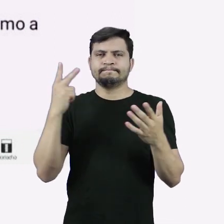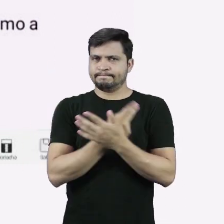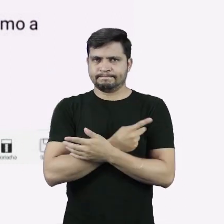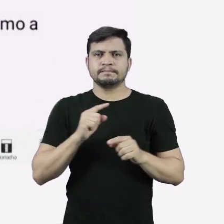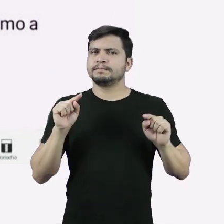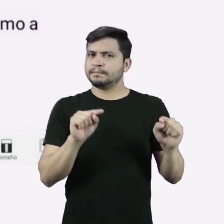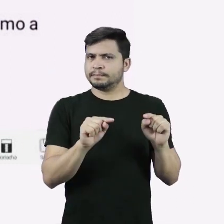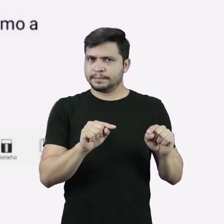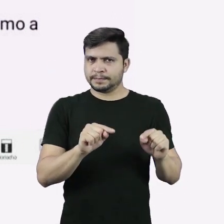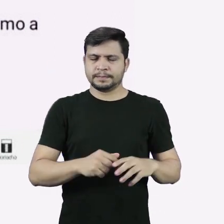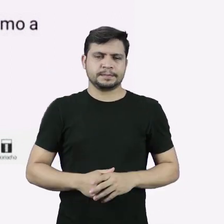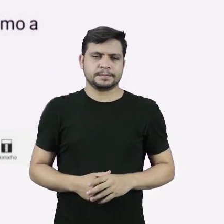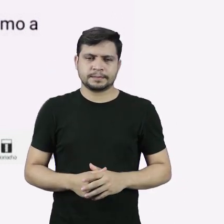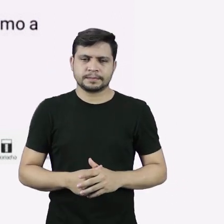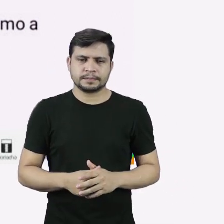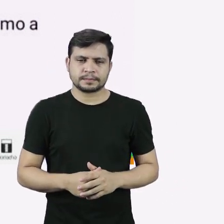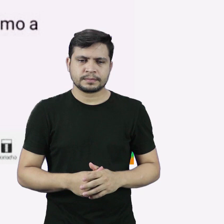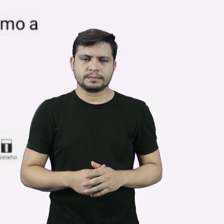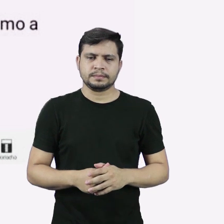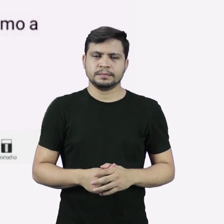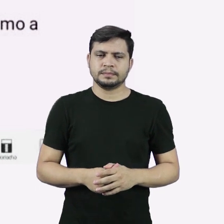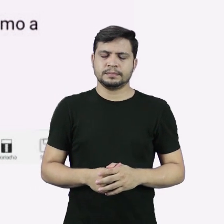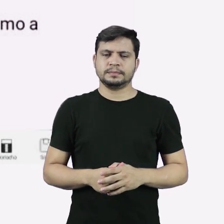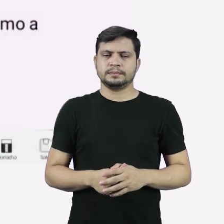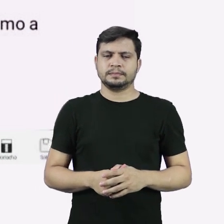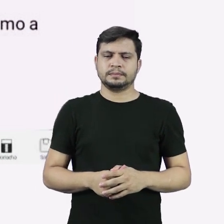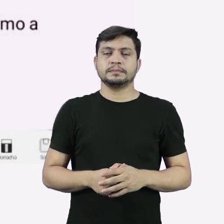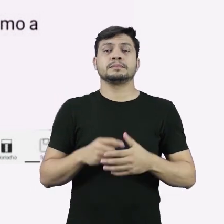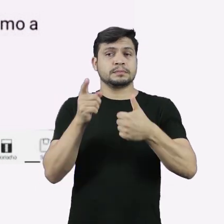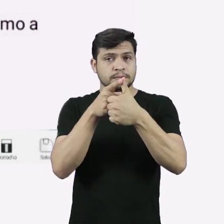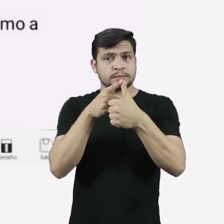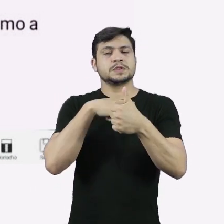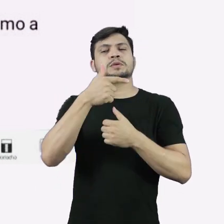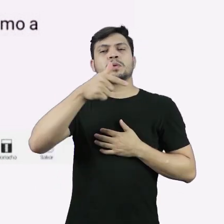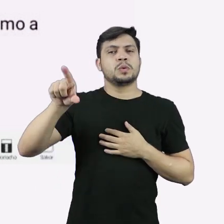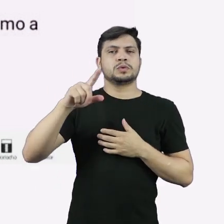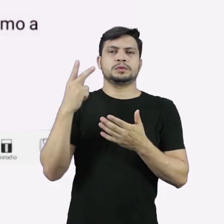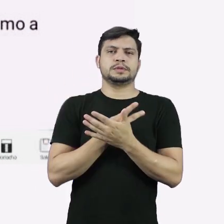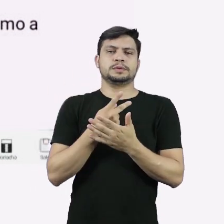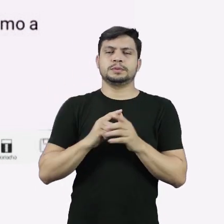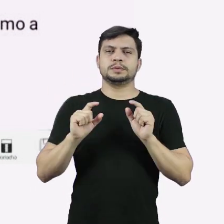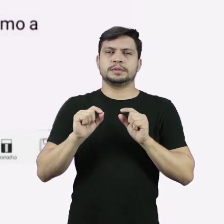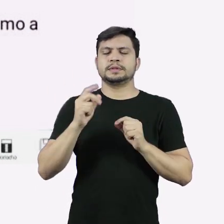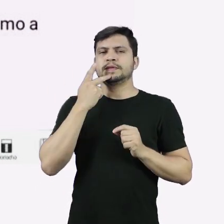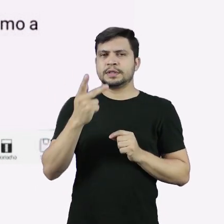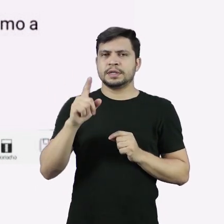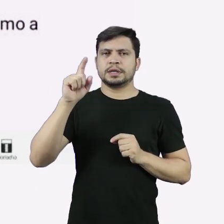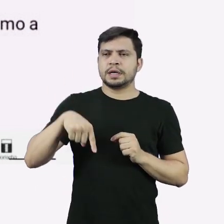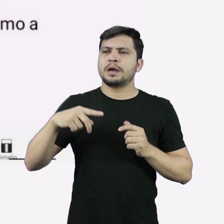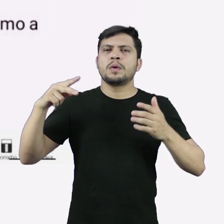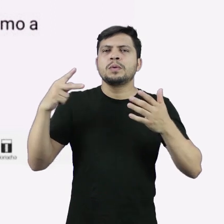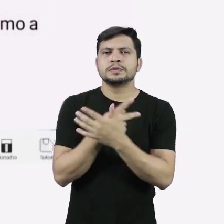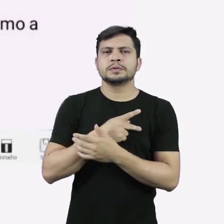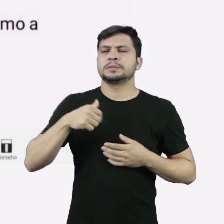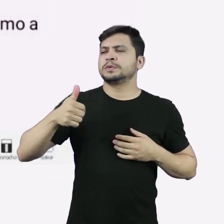contexto da Guerra Fria. O outro erro que tem nesse item é justamente apontar que foi durante os anos 30, né?